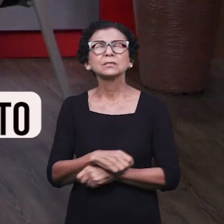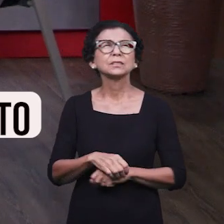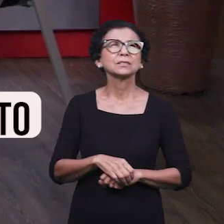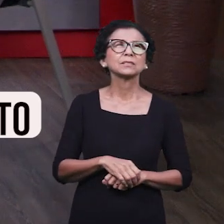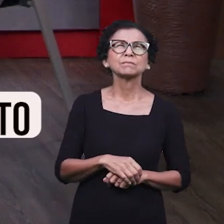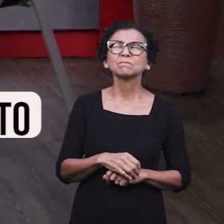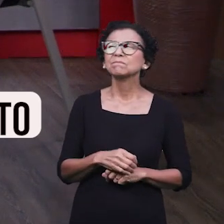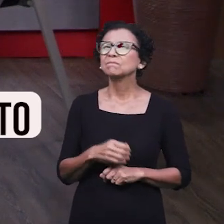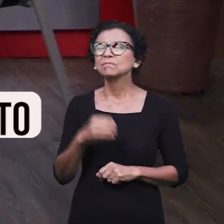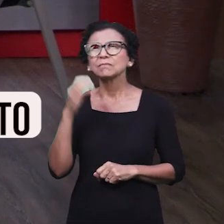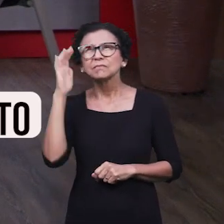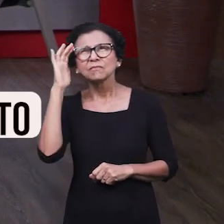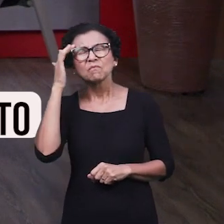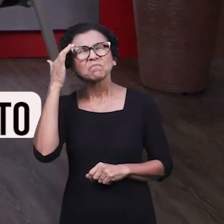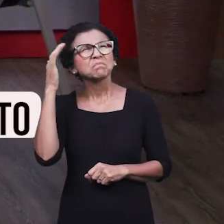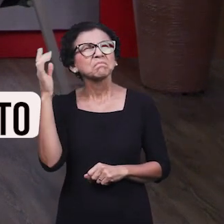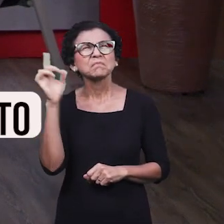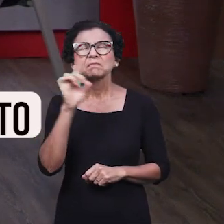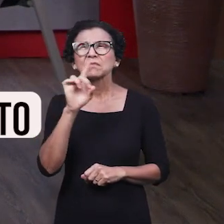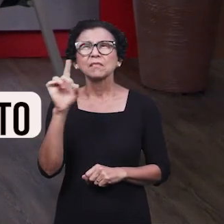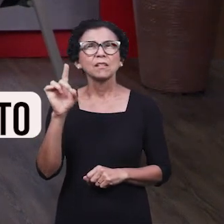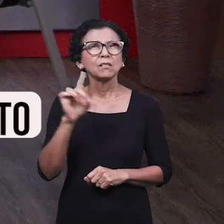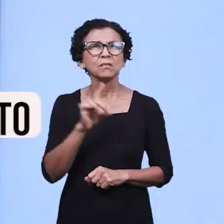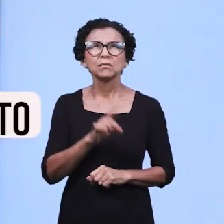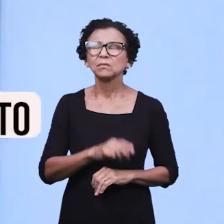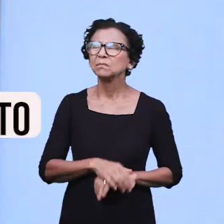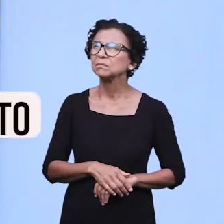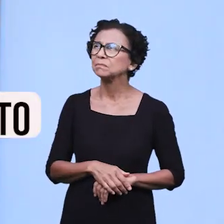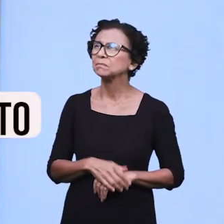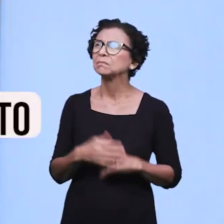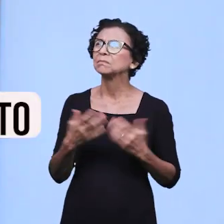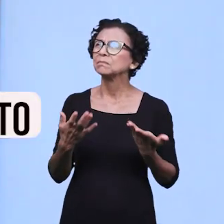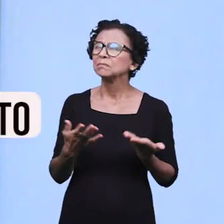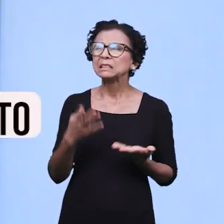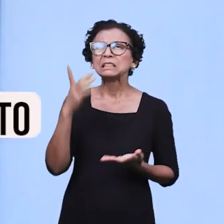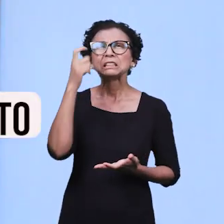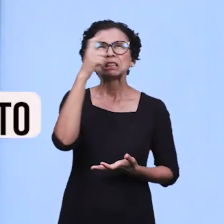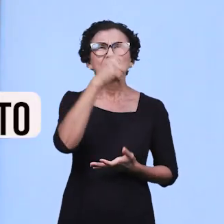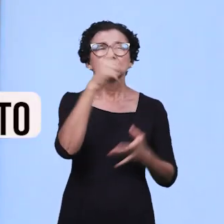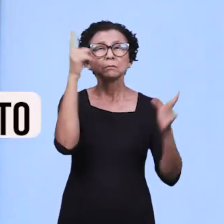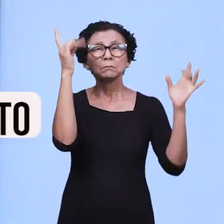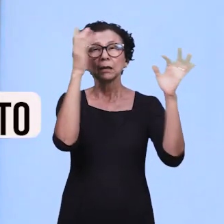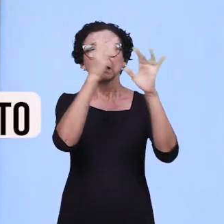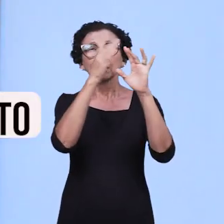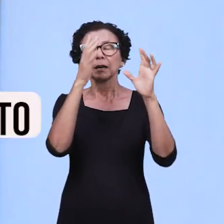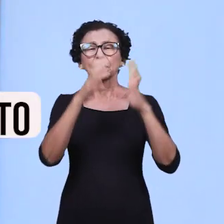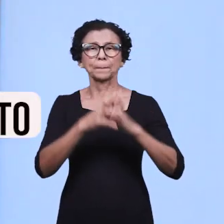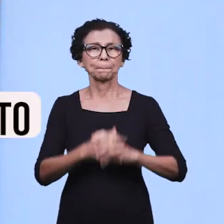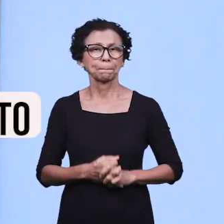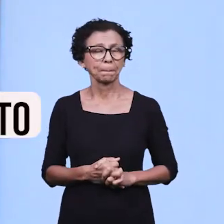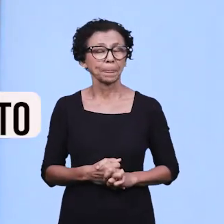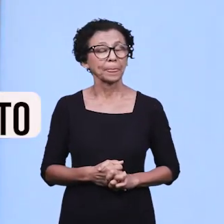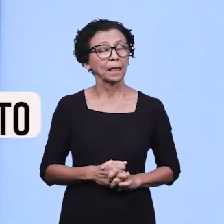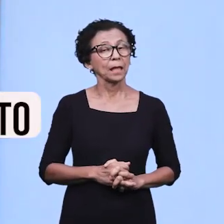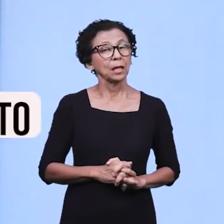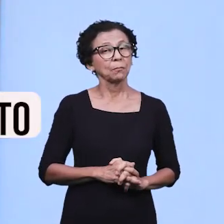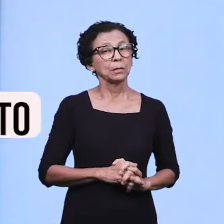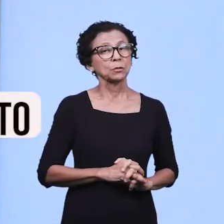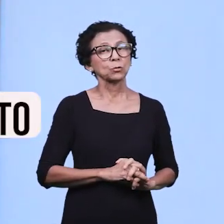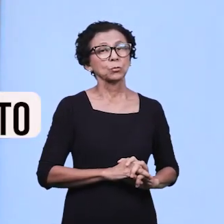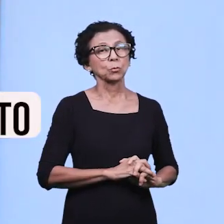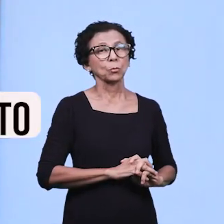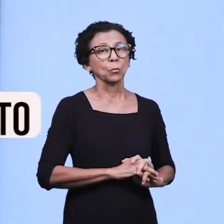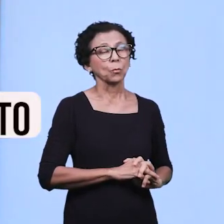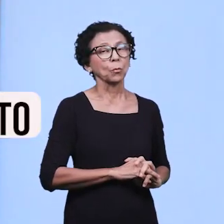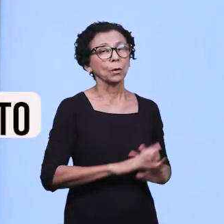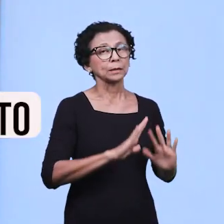família. Ele vai. Quando a escola, né, chegar para uma família e disser assim, olha, seu filho precisa de